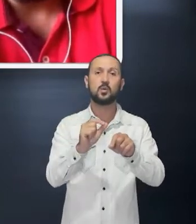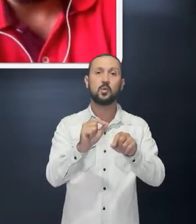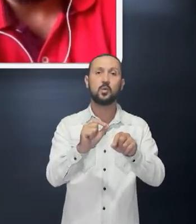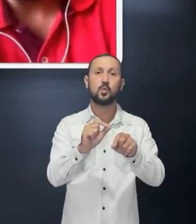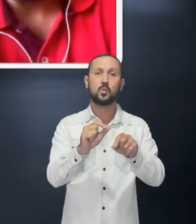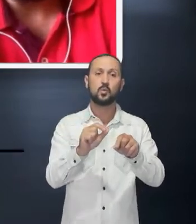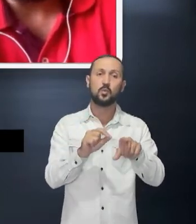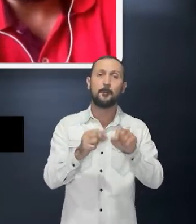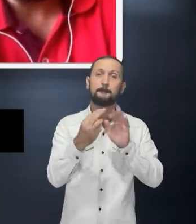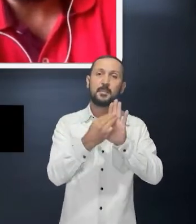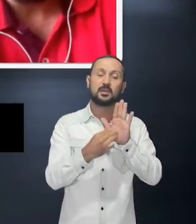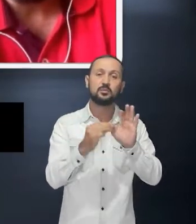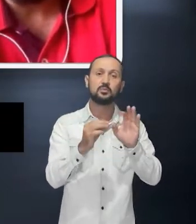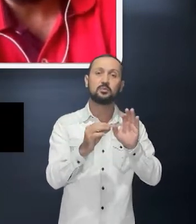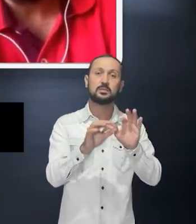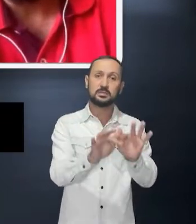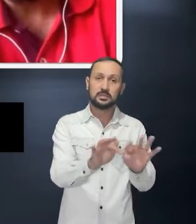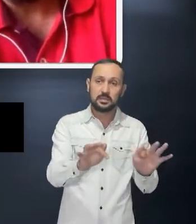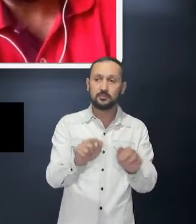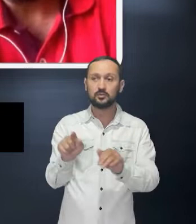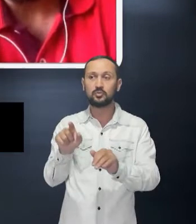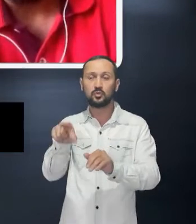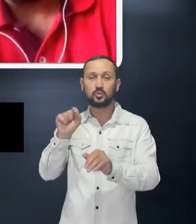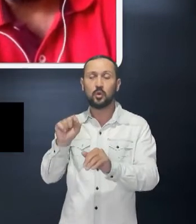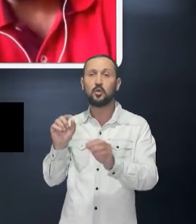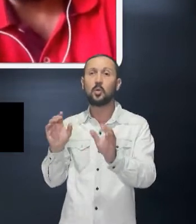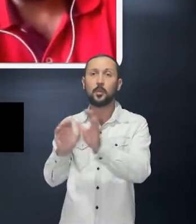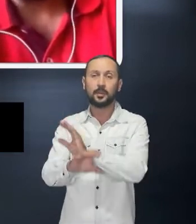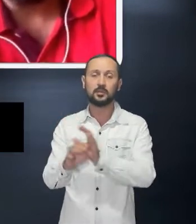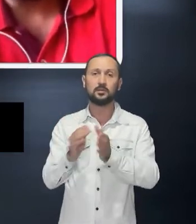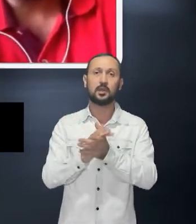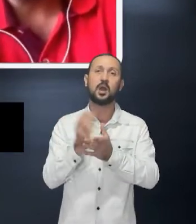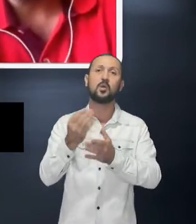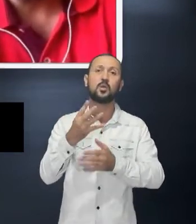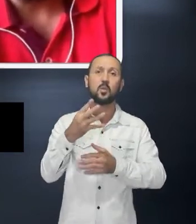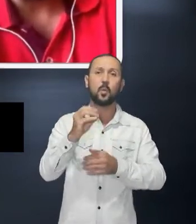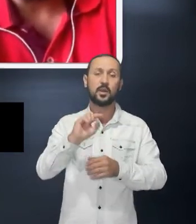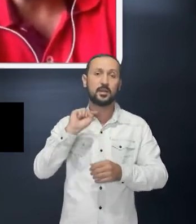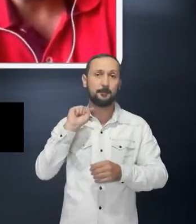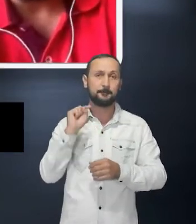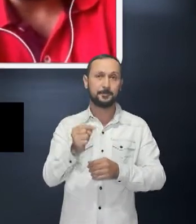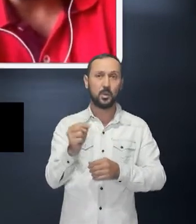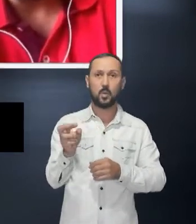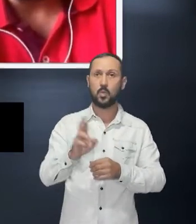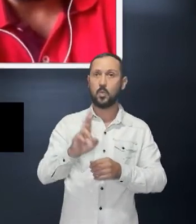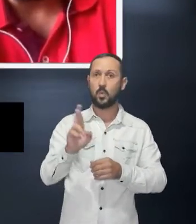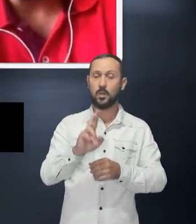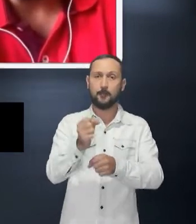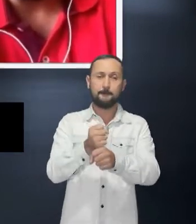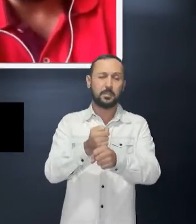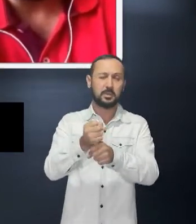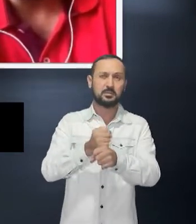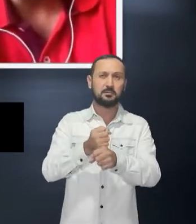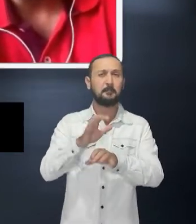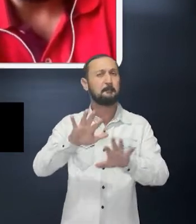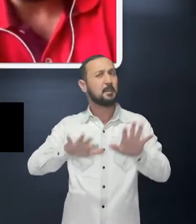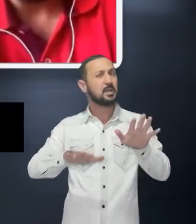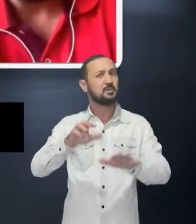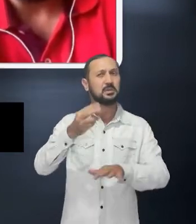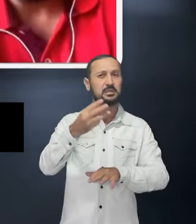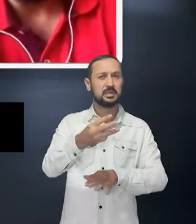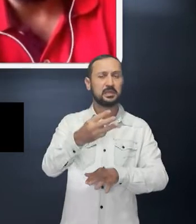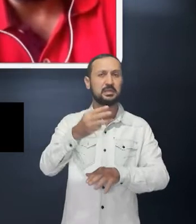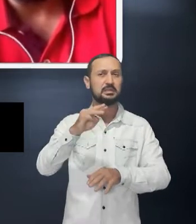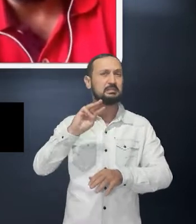a forma simples ou a forma completa. Agora, todo mundo que ganhar mais de R$40 mil por ano, mais